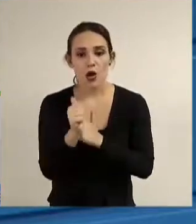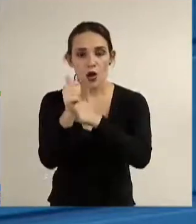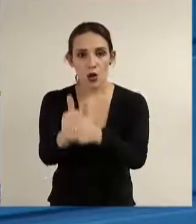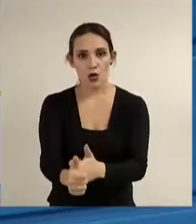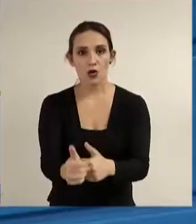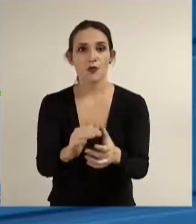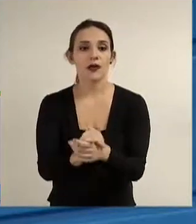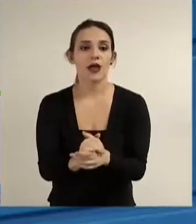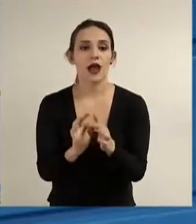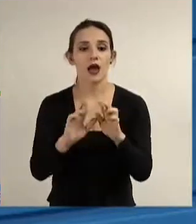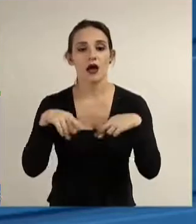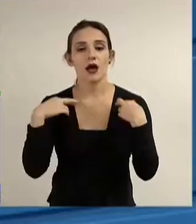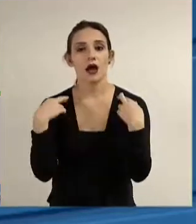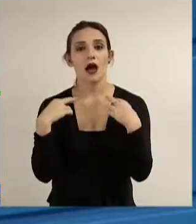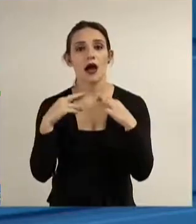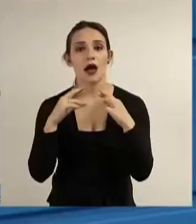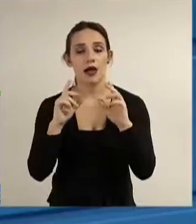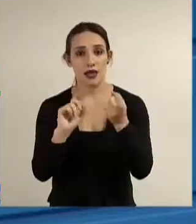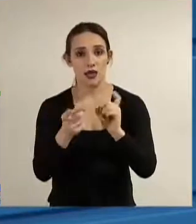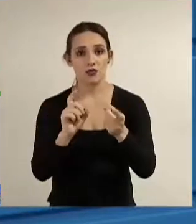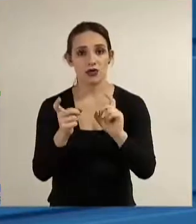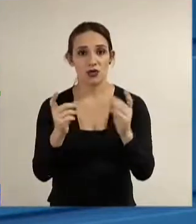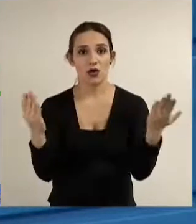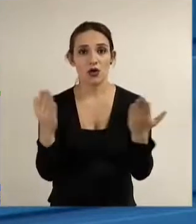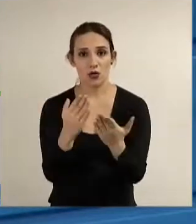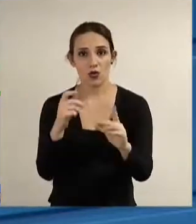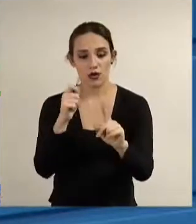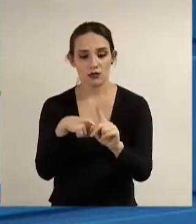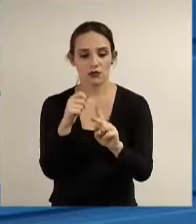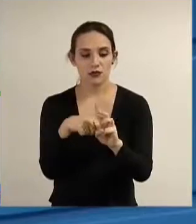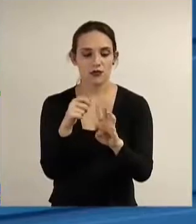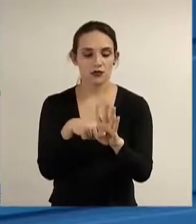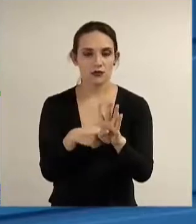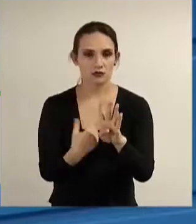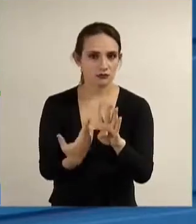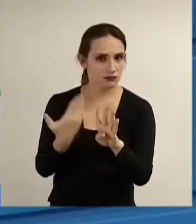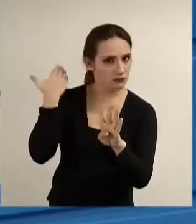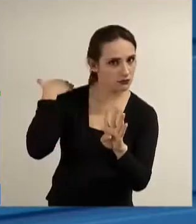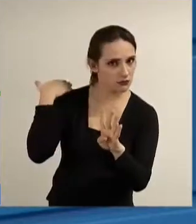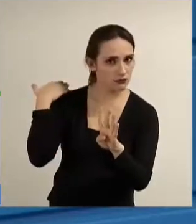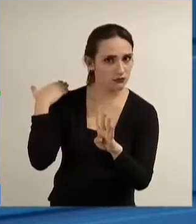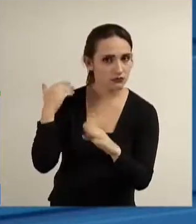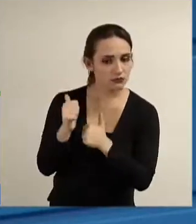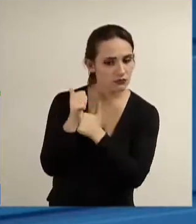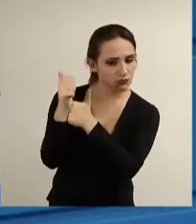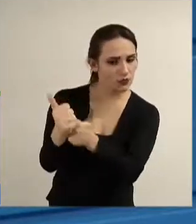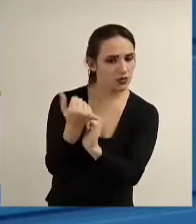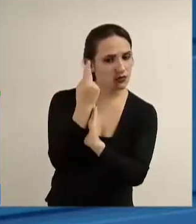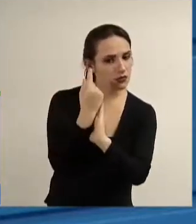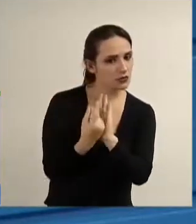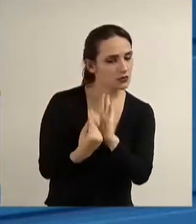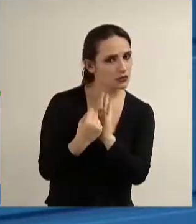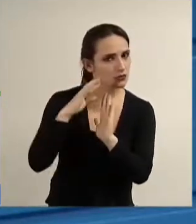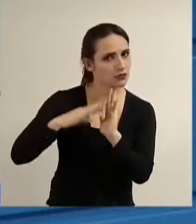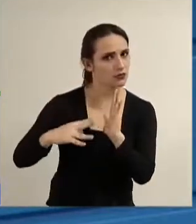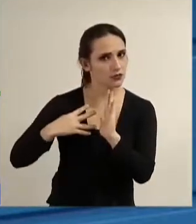Execução Orçamentária do último quadrimestre. Então, são essas as indicações